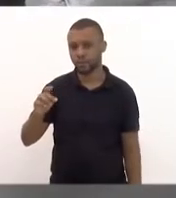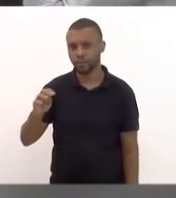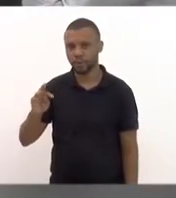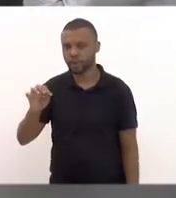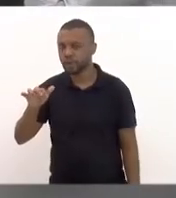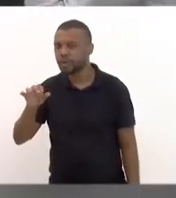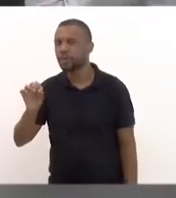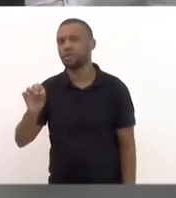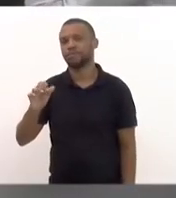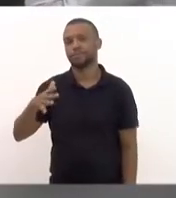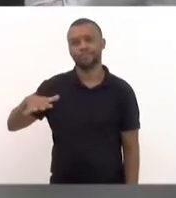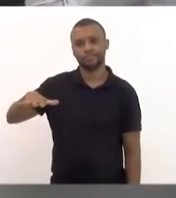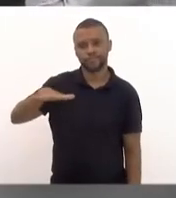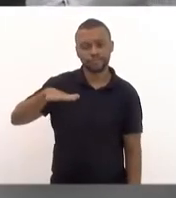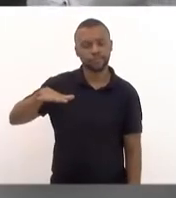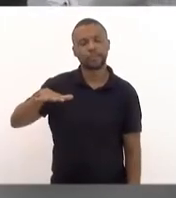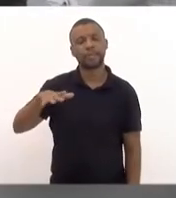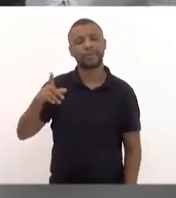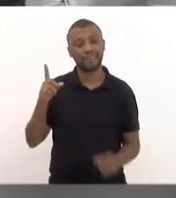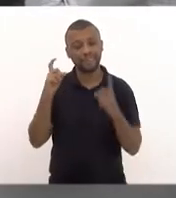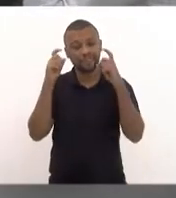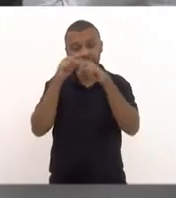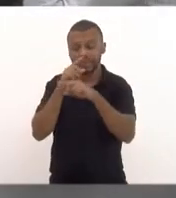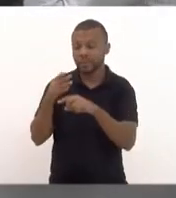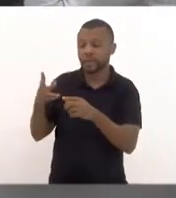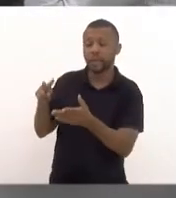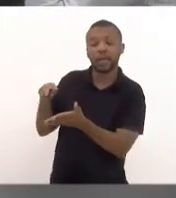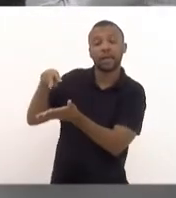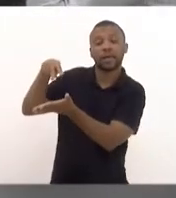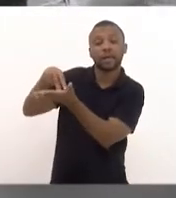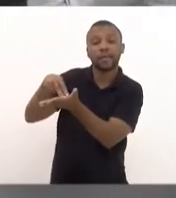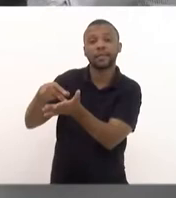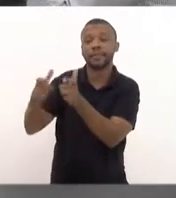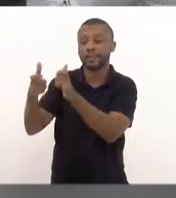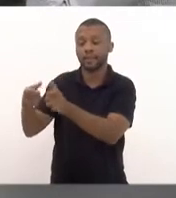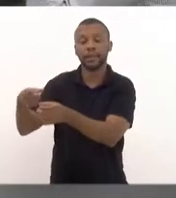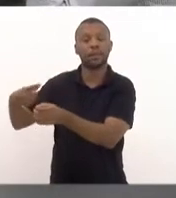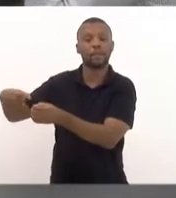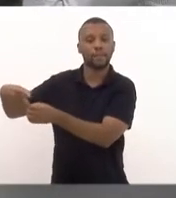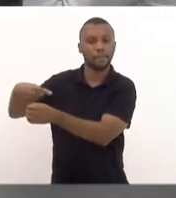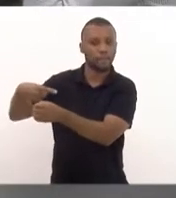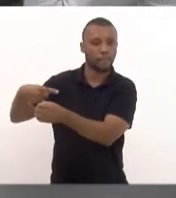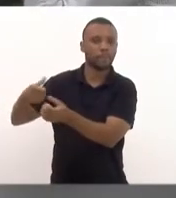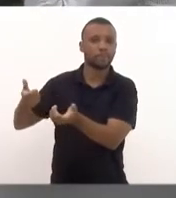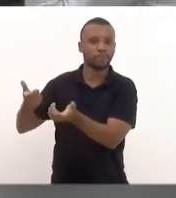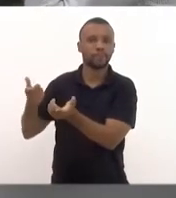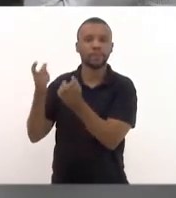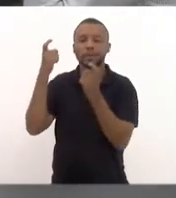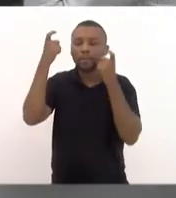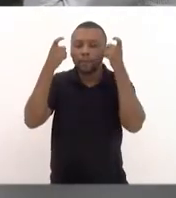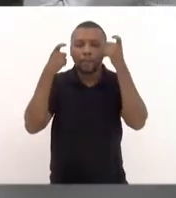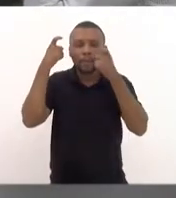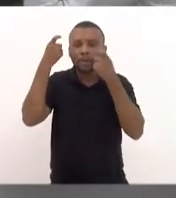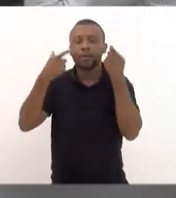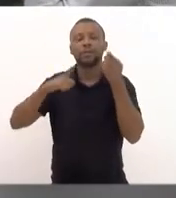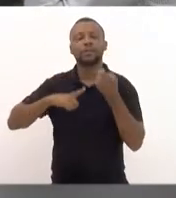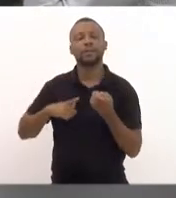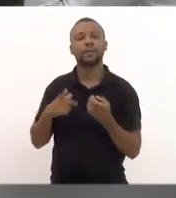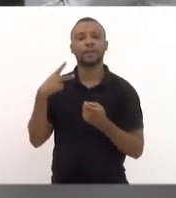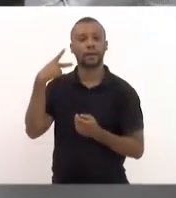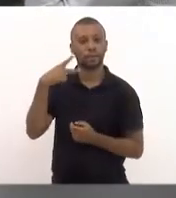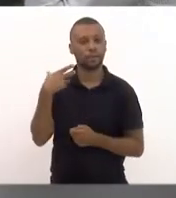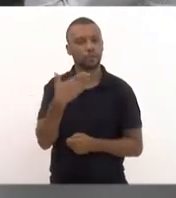você transitar naquela região. Então, a nossa preocupação é essa. Nossa preocupação é trazer realmente essa política pública com